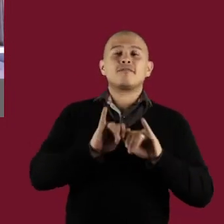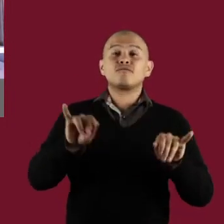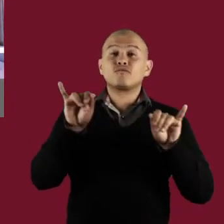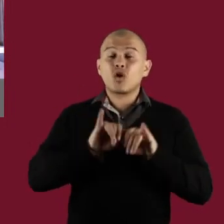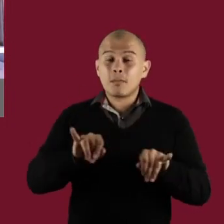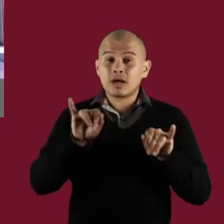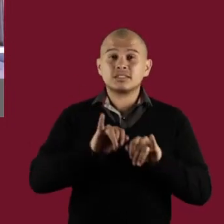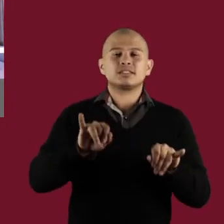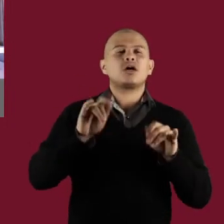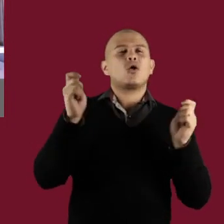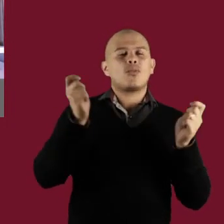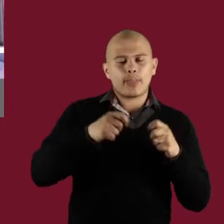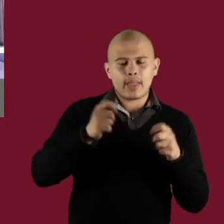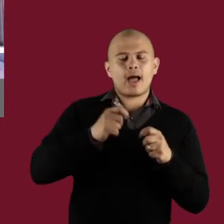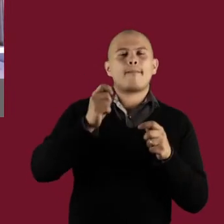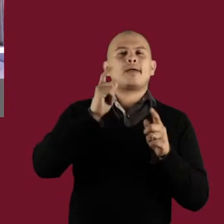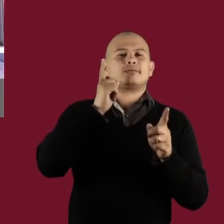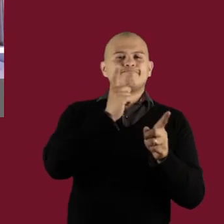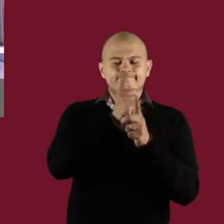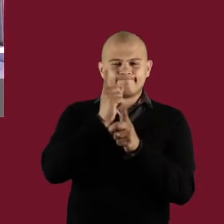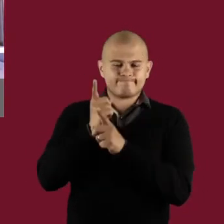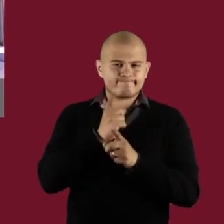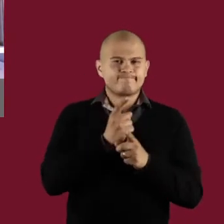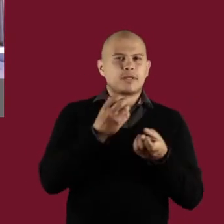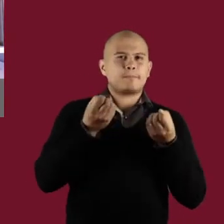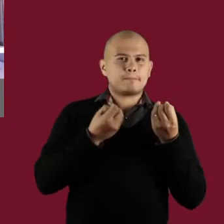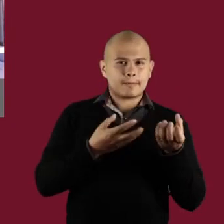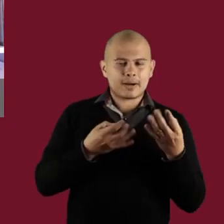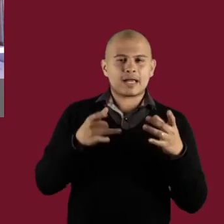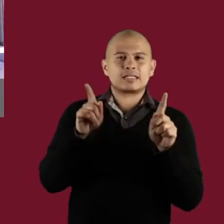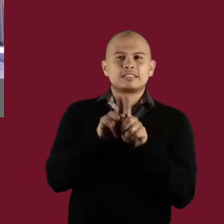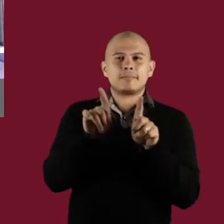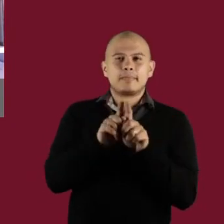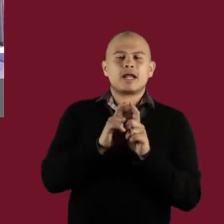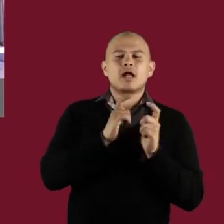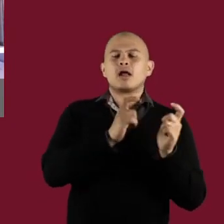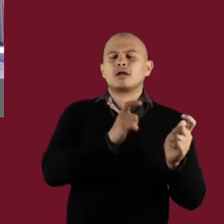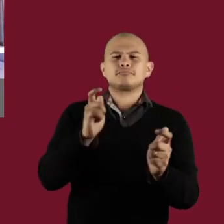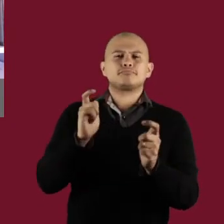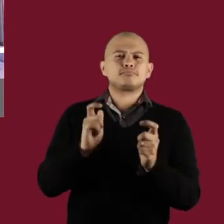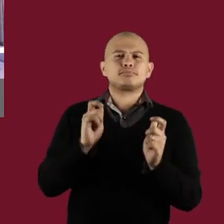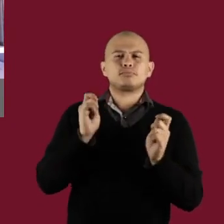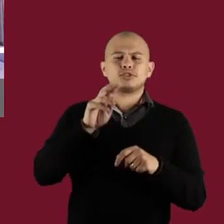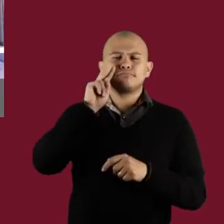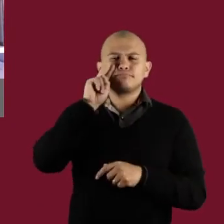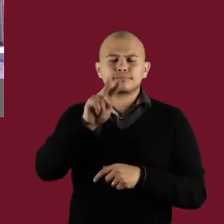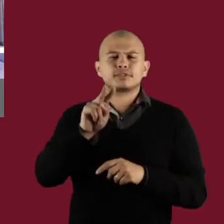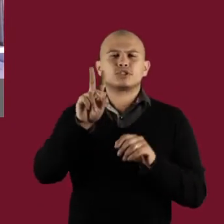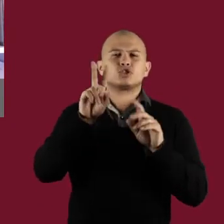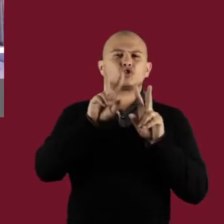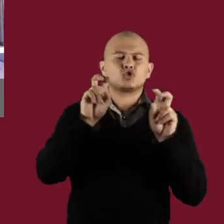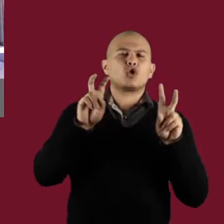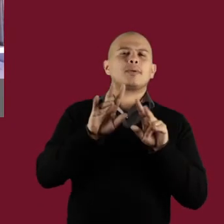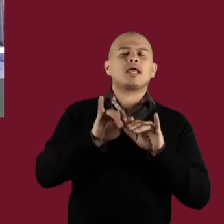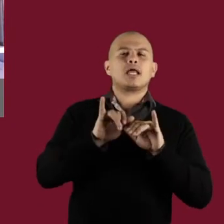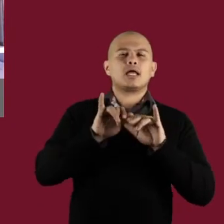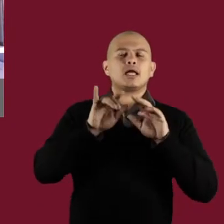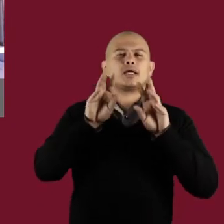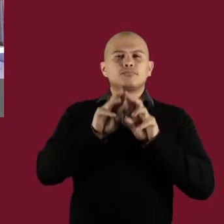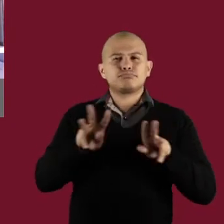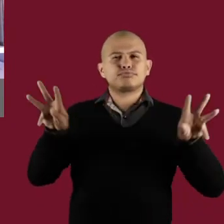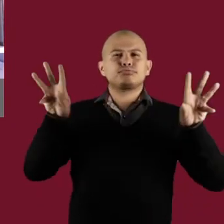nos encontrar, onde cada um de nós também pode ir, ONU News em português, portanto, @ONU News, encontra-nos no